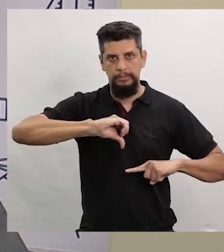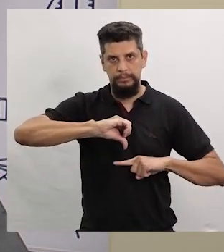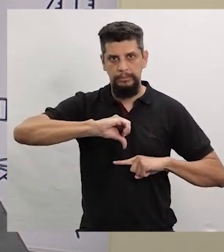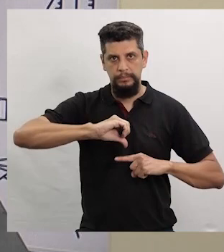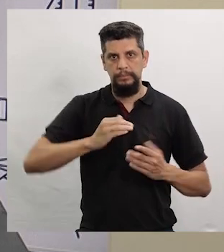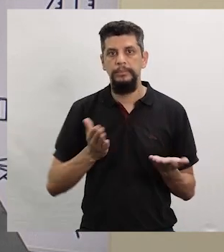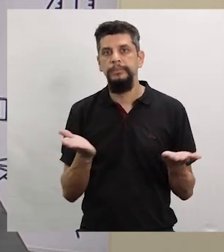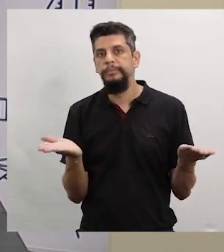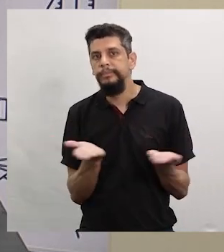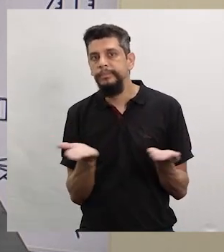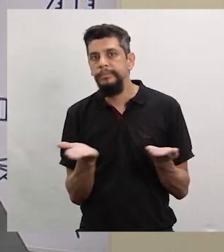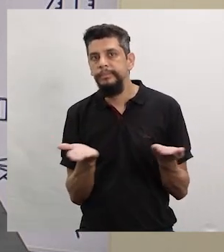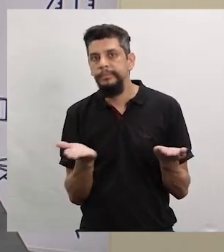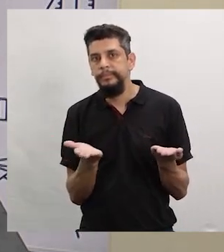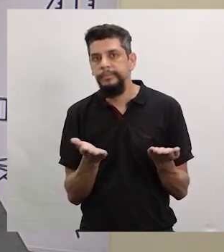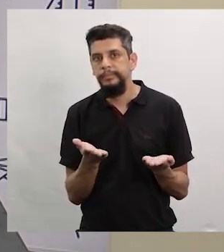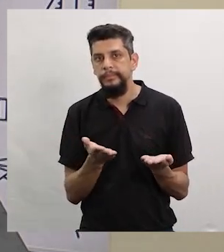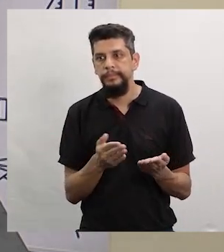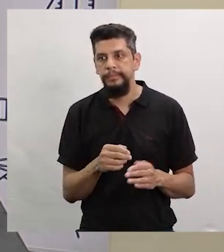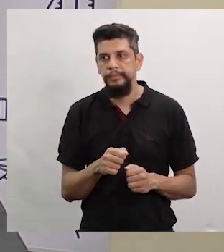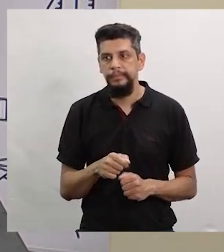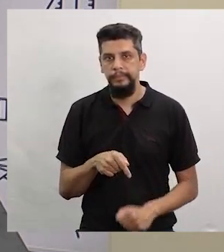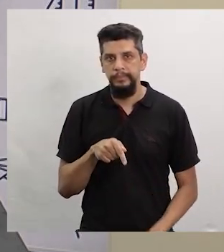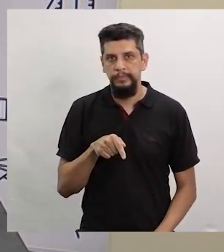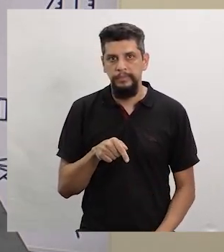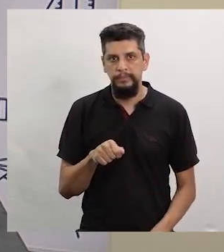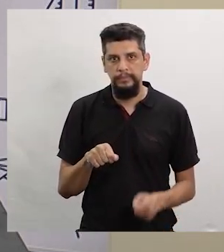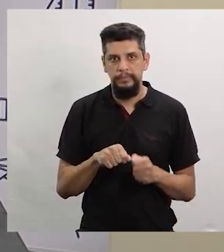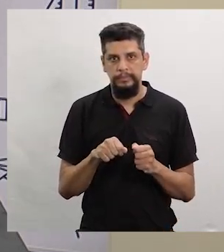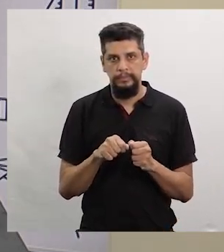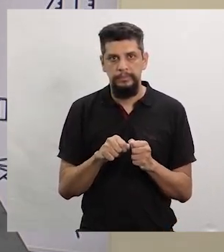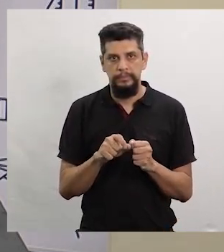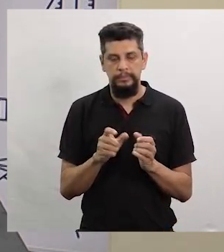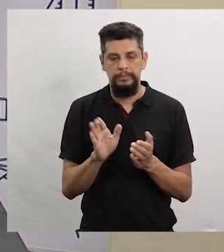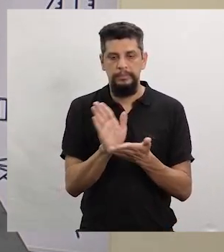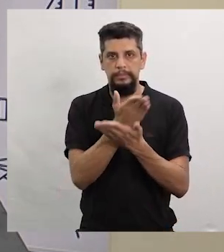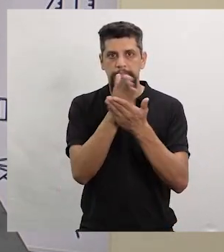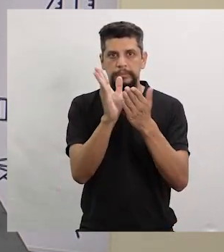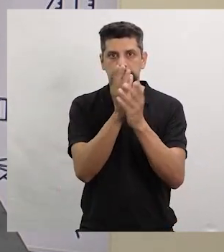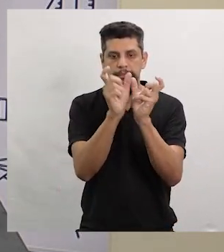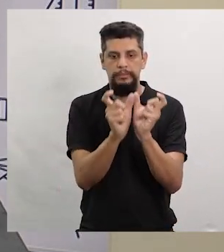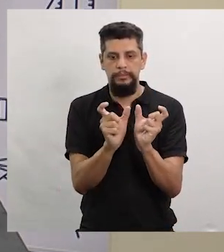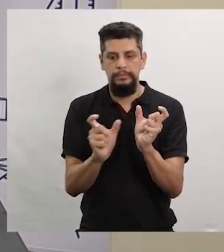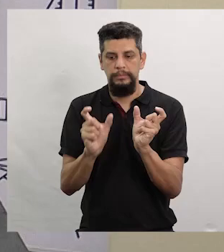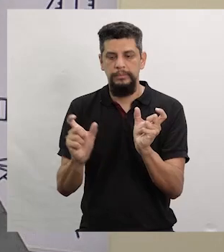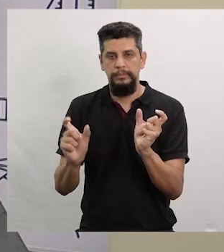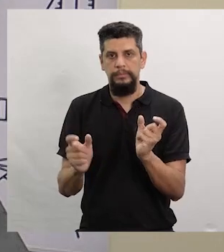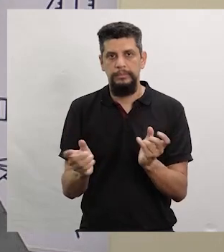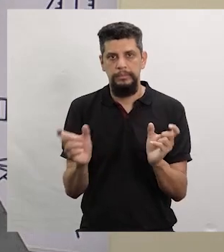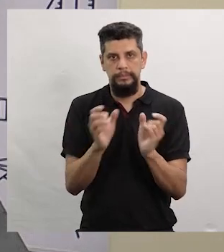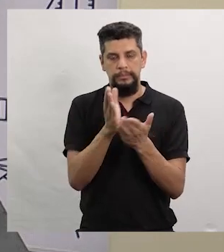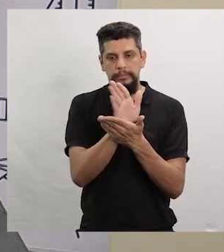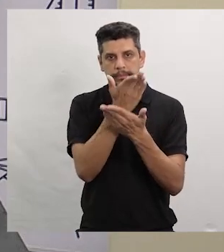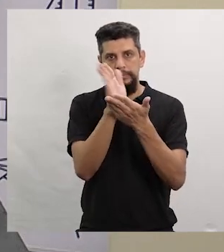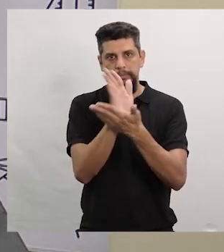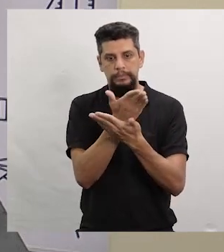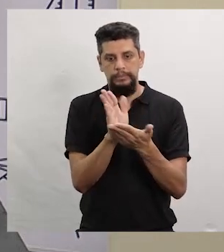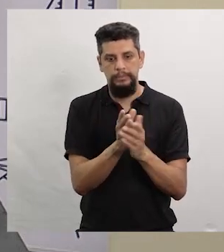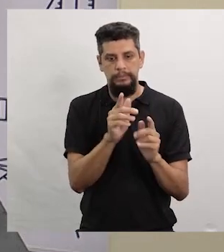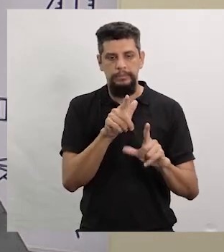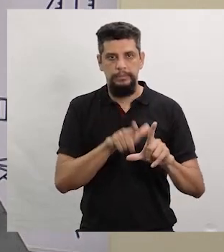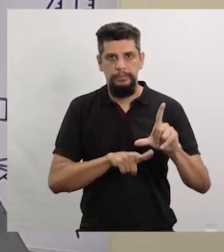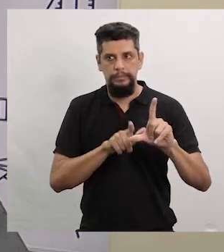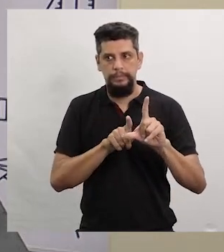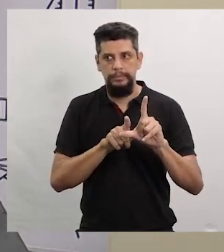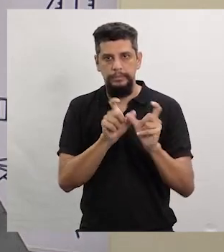9 e agora vamos aproveitar essas letras aqui vamos fazer a separação novamente porque nós acompanhamos lá na tela né